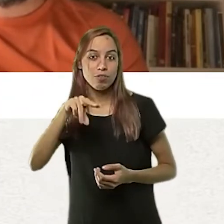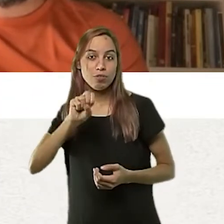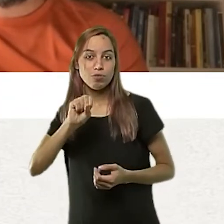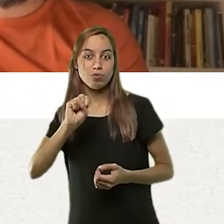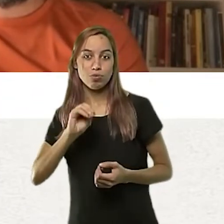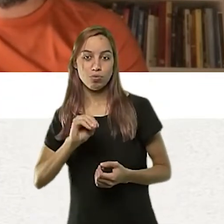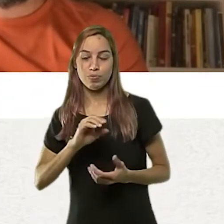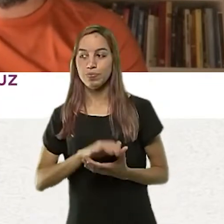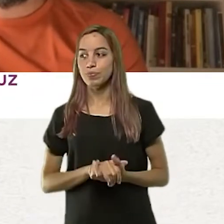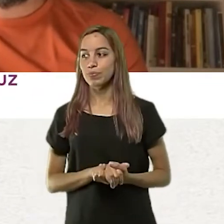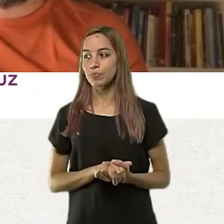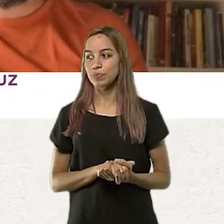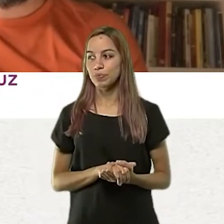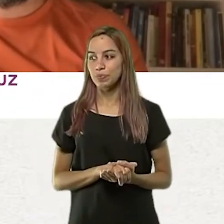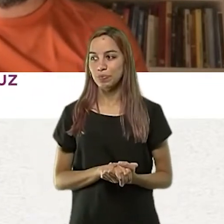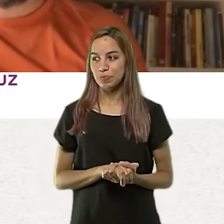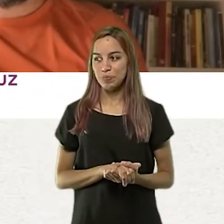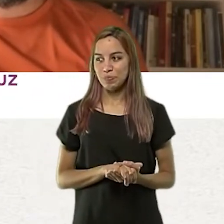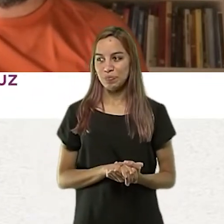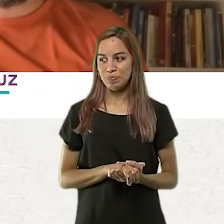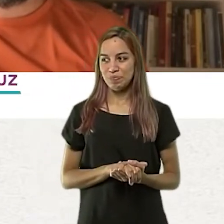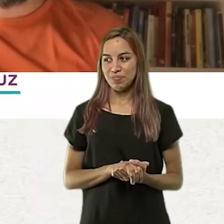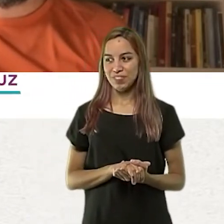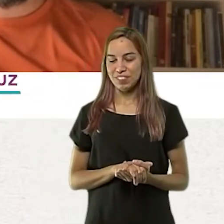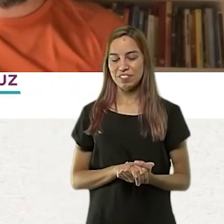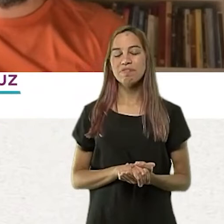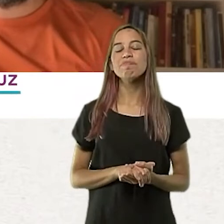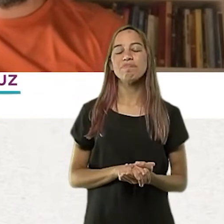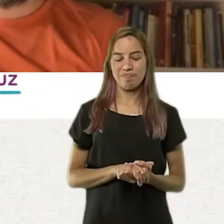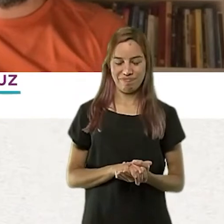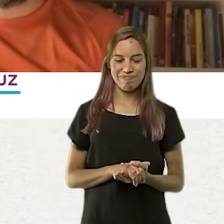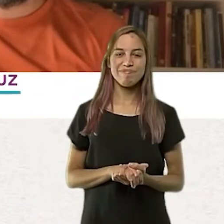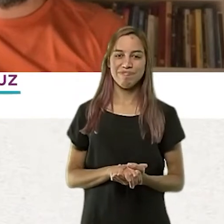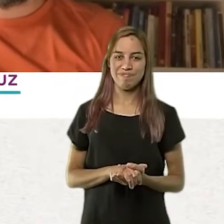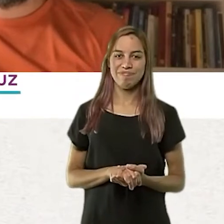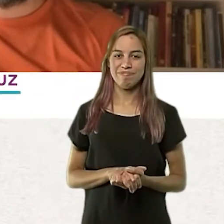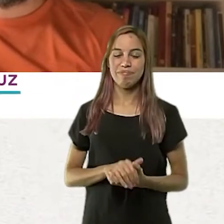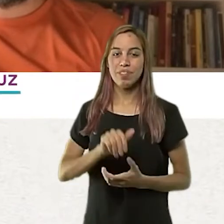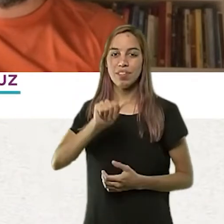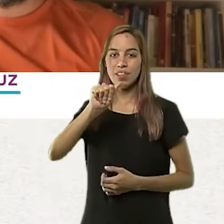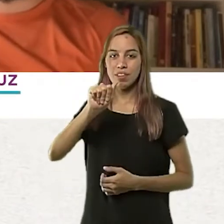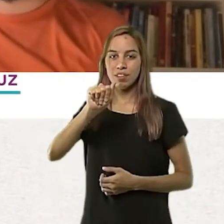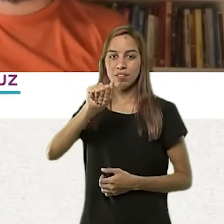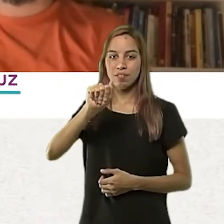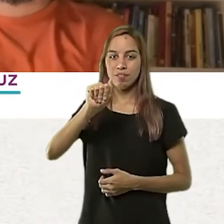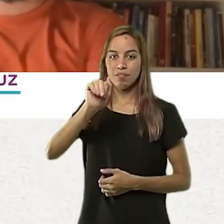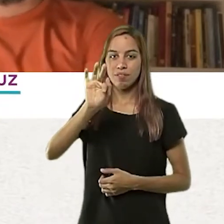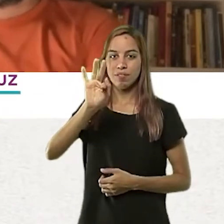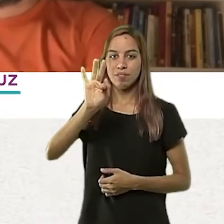faz aquela coisinha assim para eu saber a separação. Vamos lá.